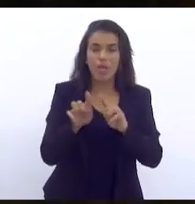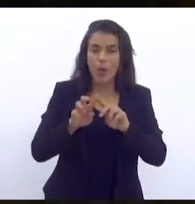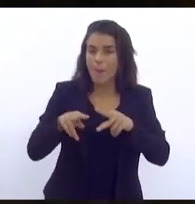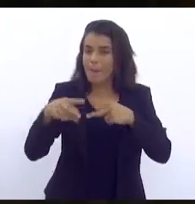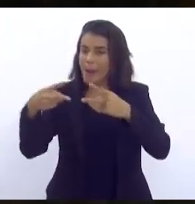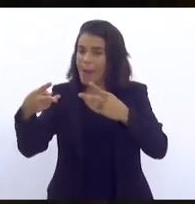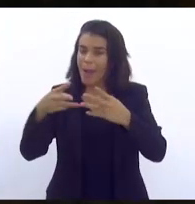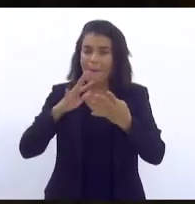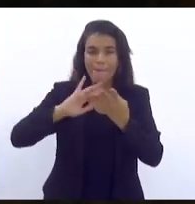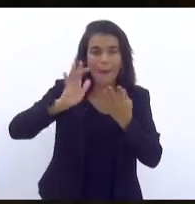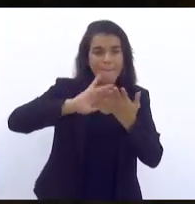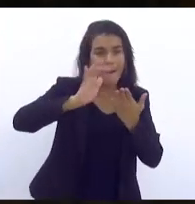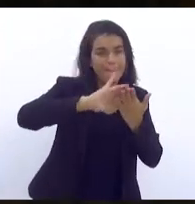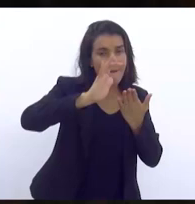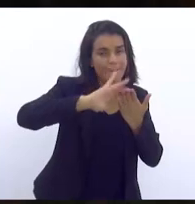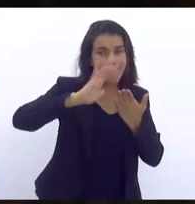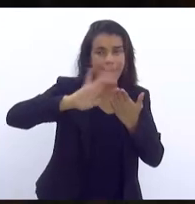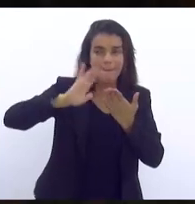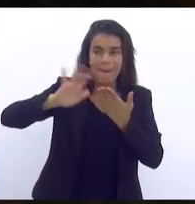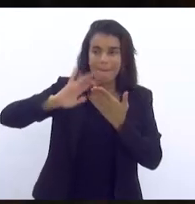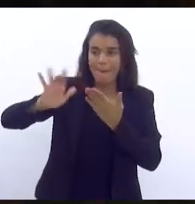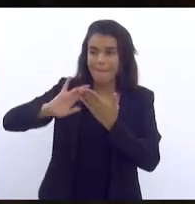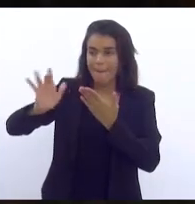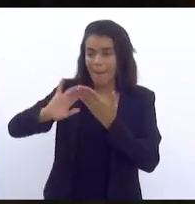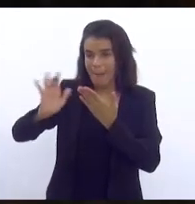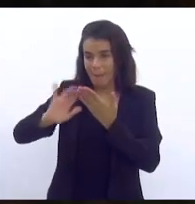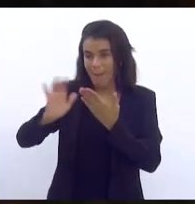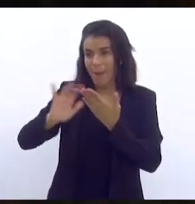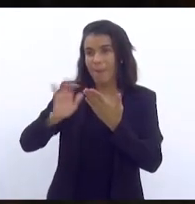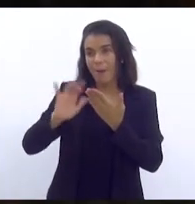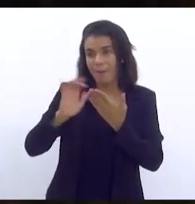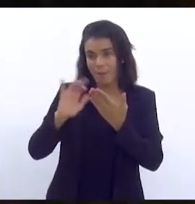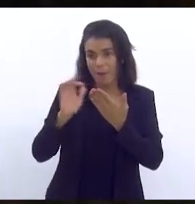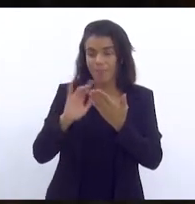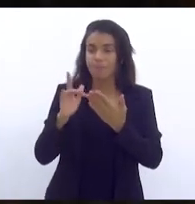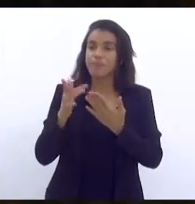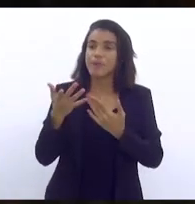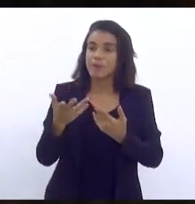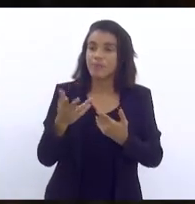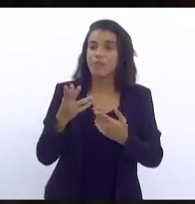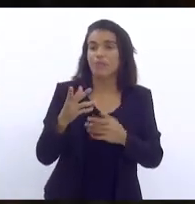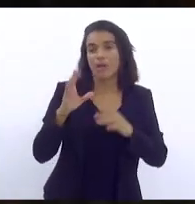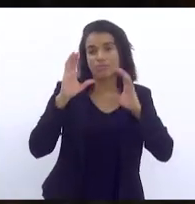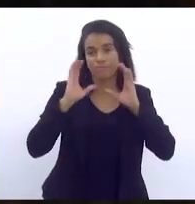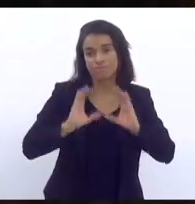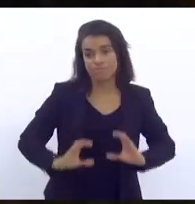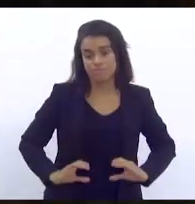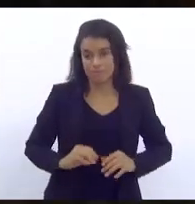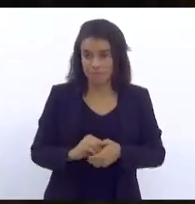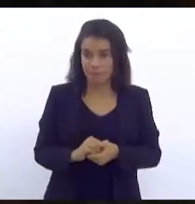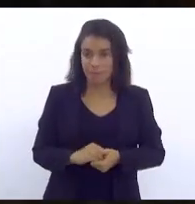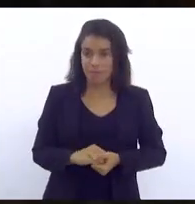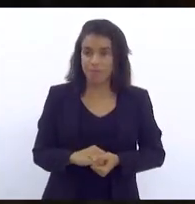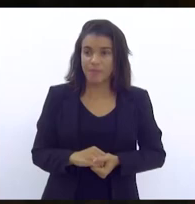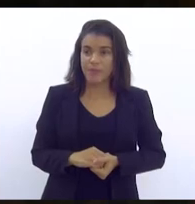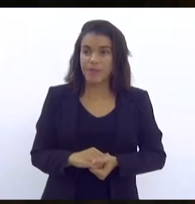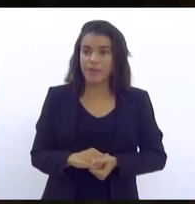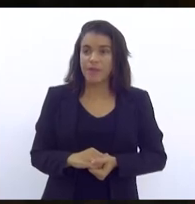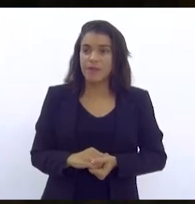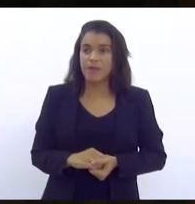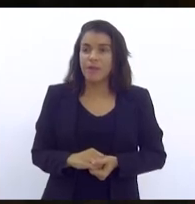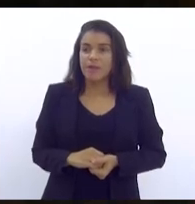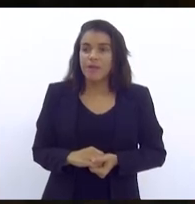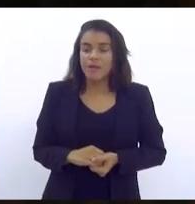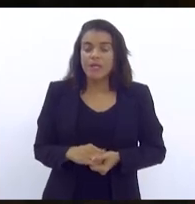contatinhos como a gente vai levar essa plataforma adiante pra produção cidadã de dados então